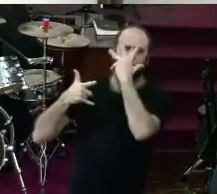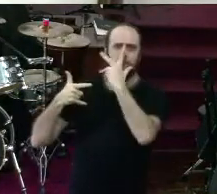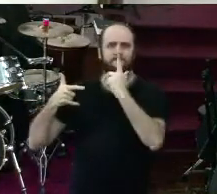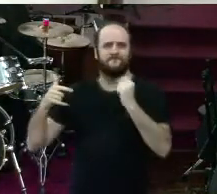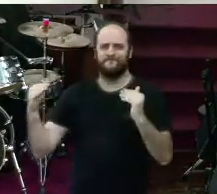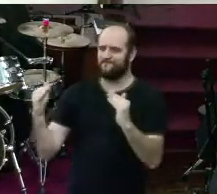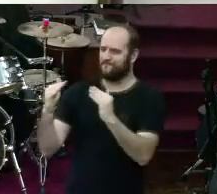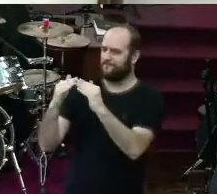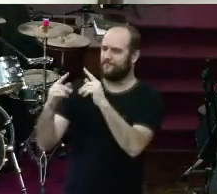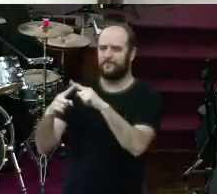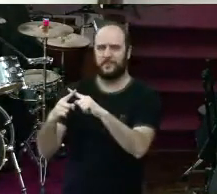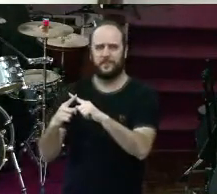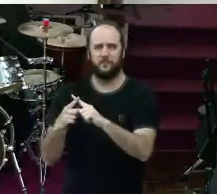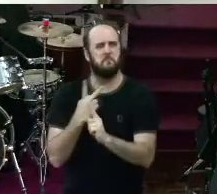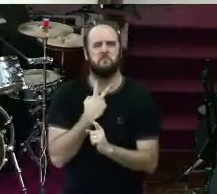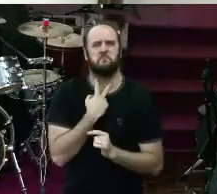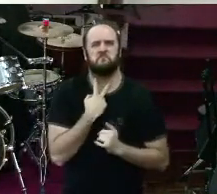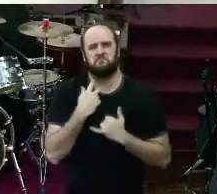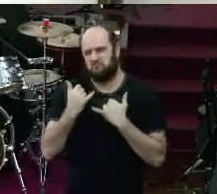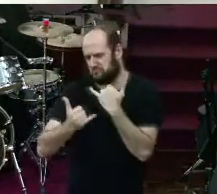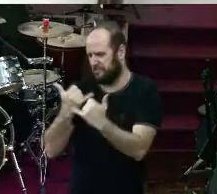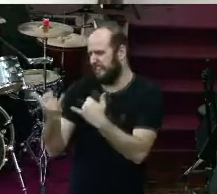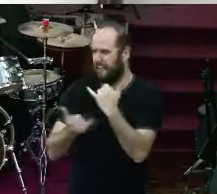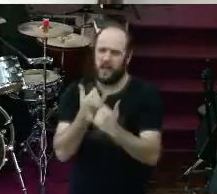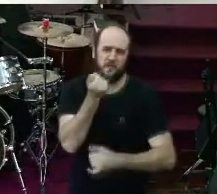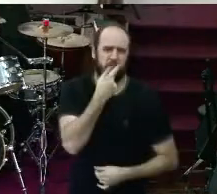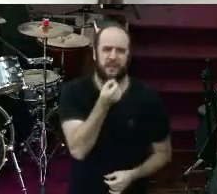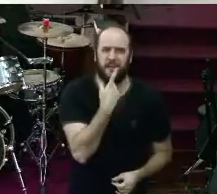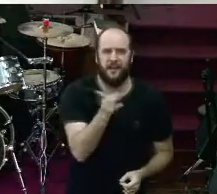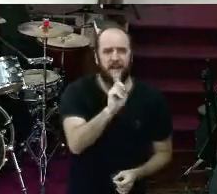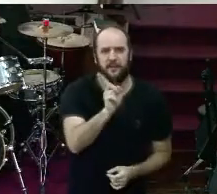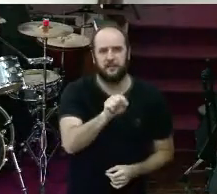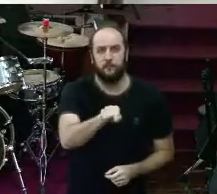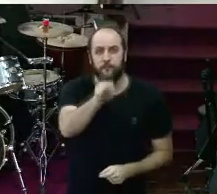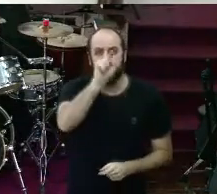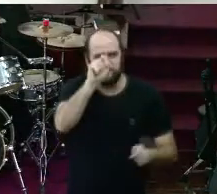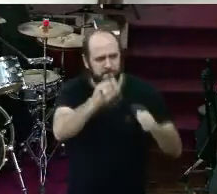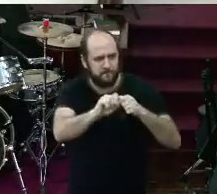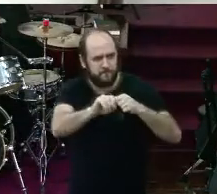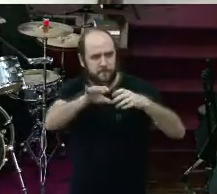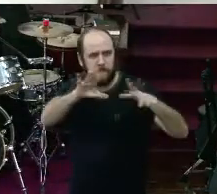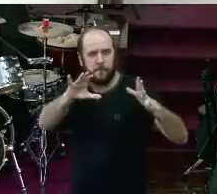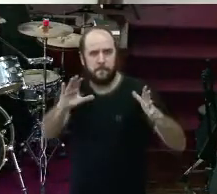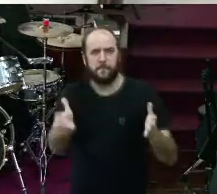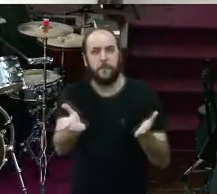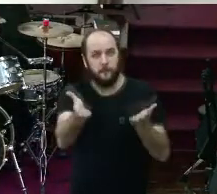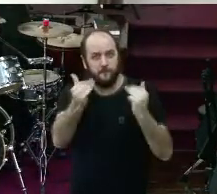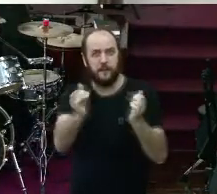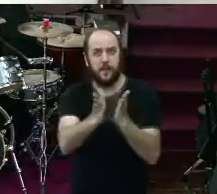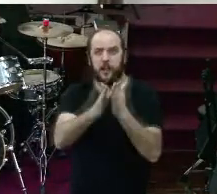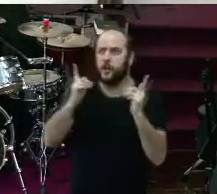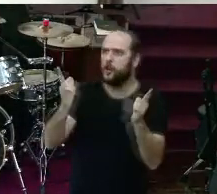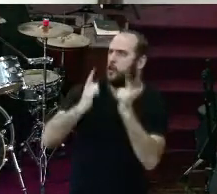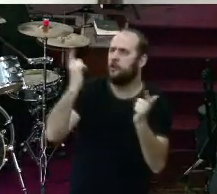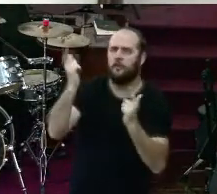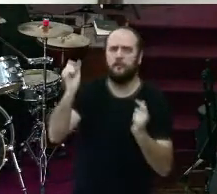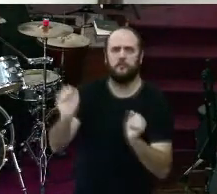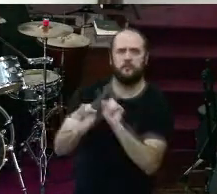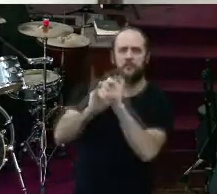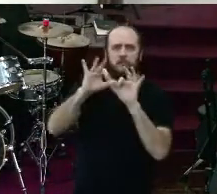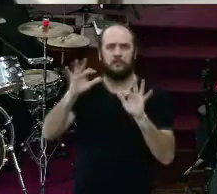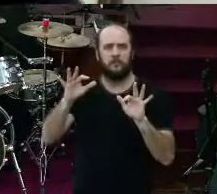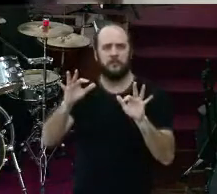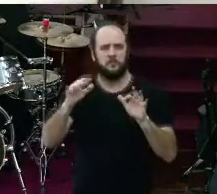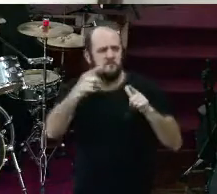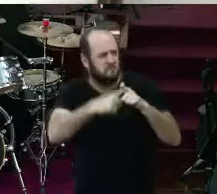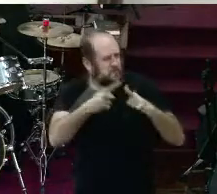Não brinque com coisa séria. Você foi criado para o louvor e a glória do Senhor. Não tem crise, não tem